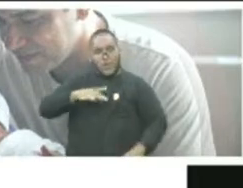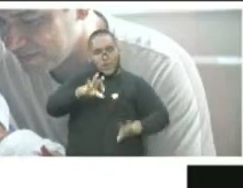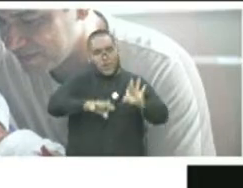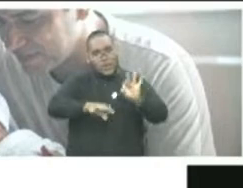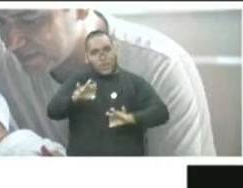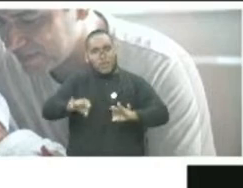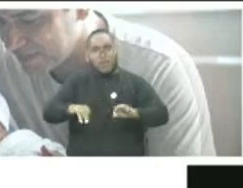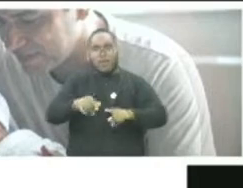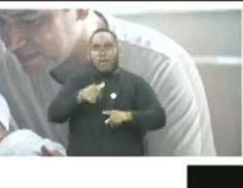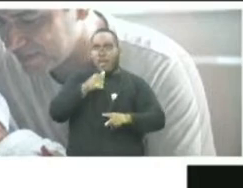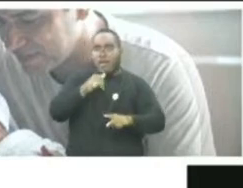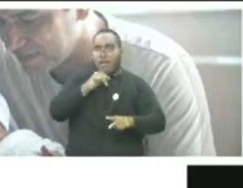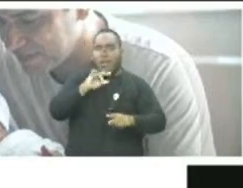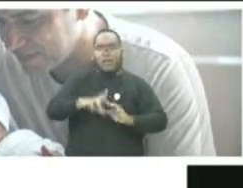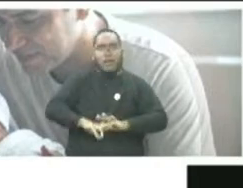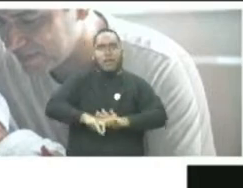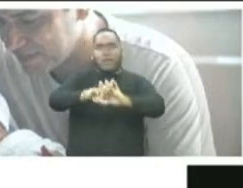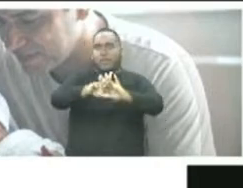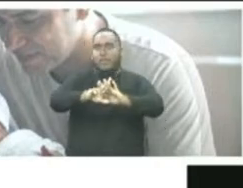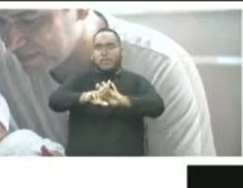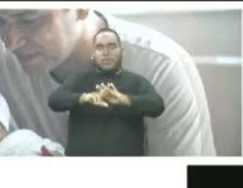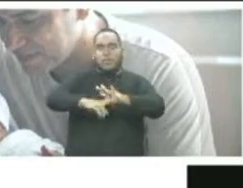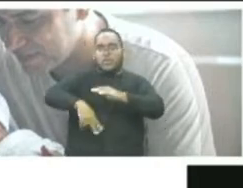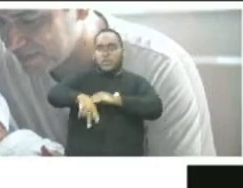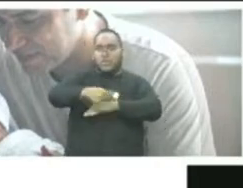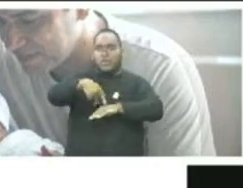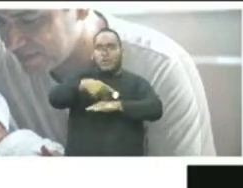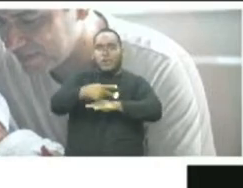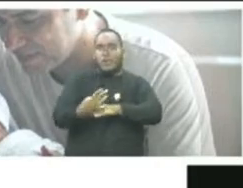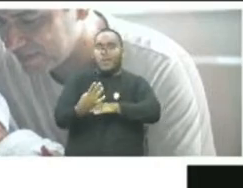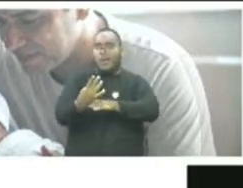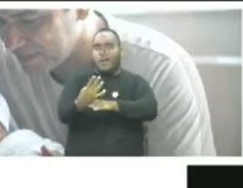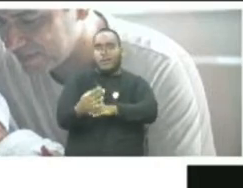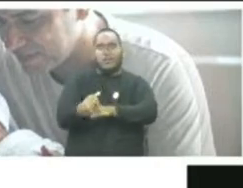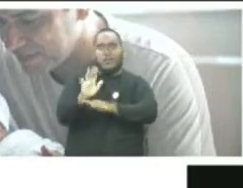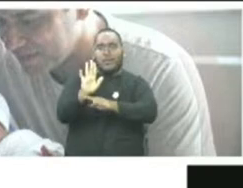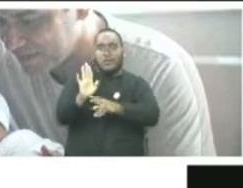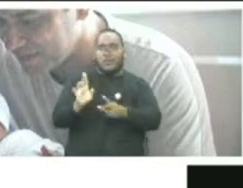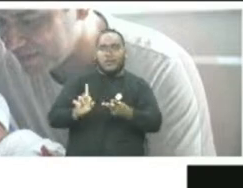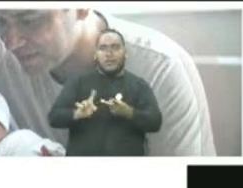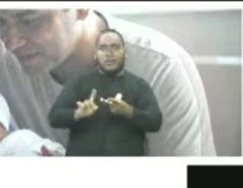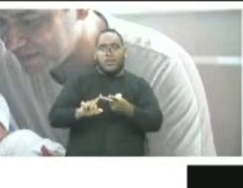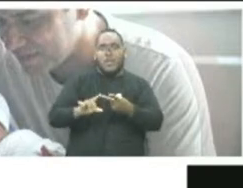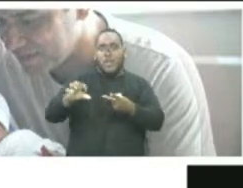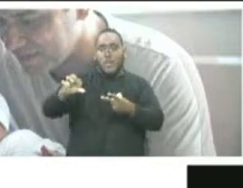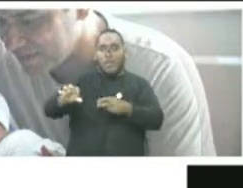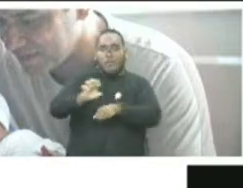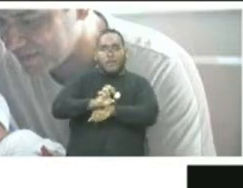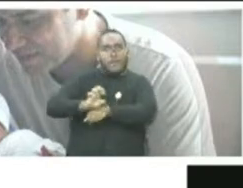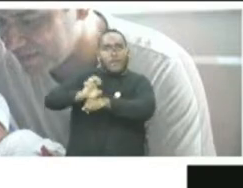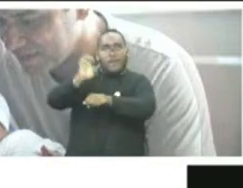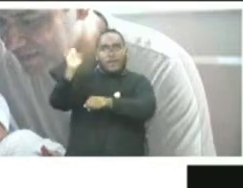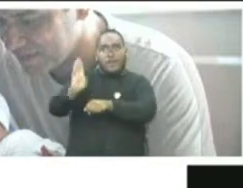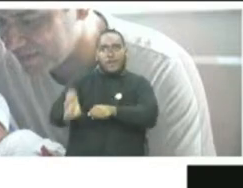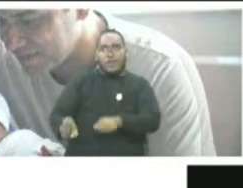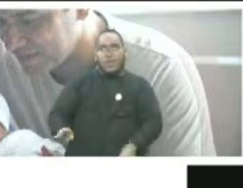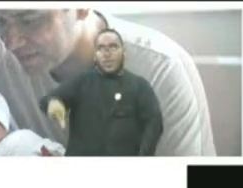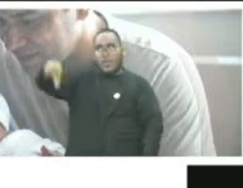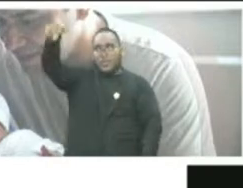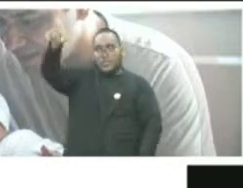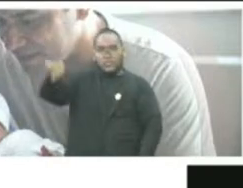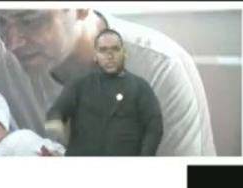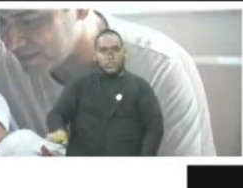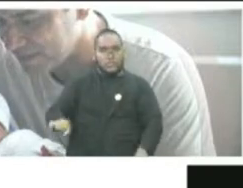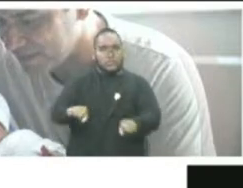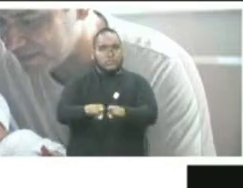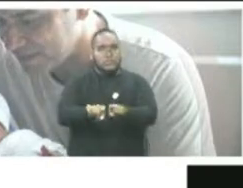mais de 4 países só nessa comissão, né, e de 9 estados brasileiros, de norte a sul do país. Então, quero agradecer a presença de